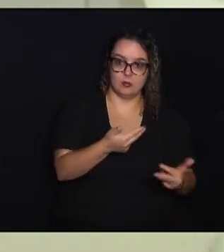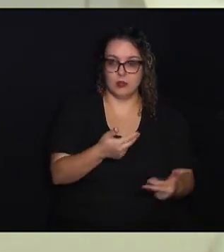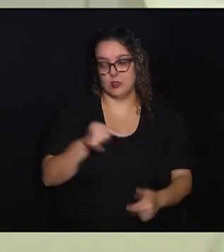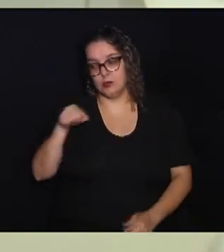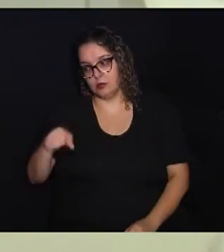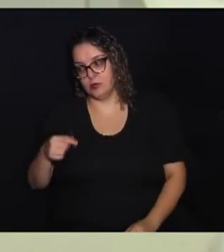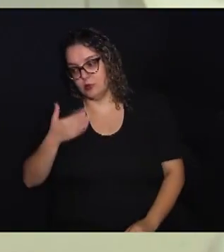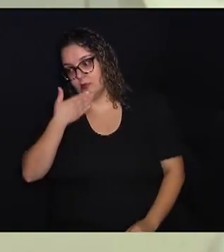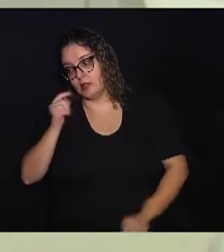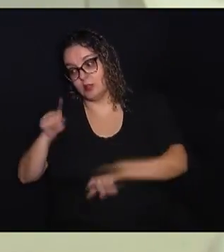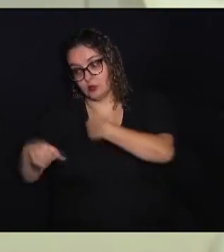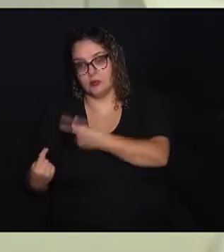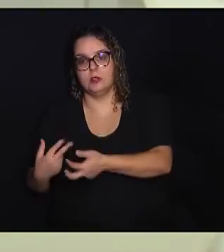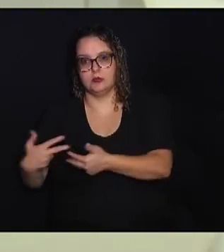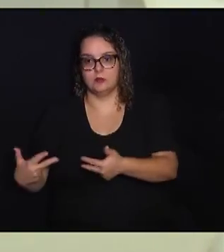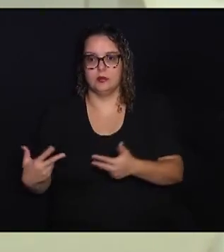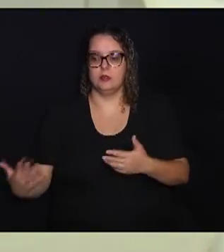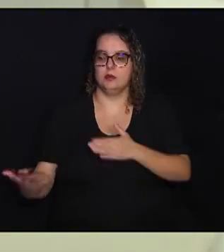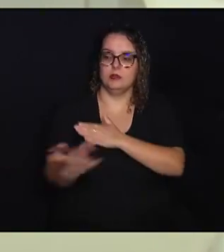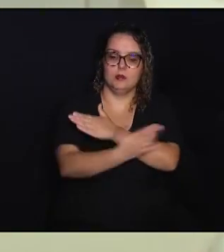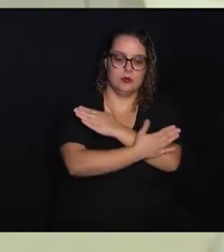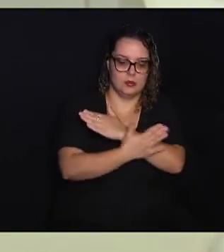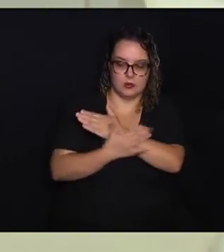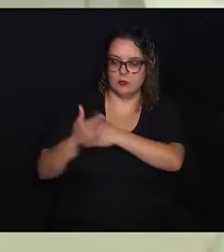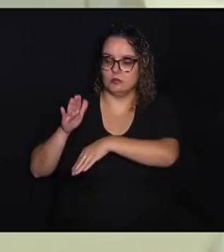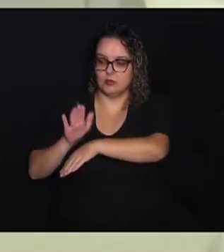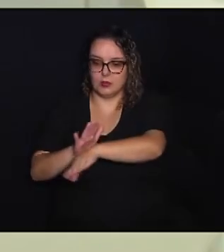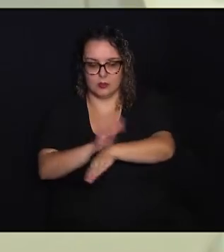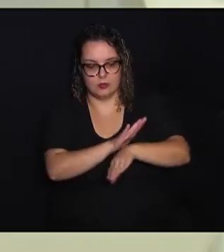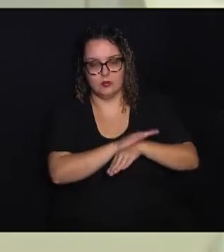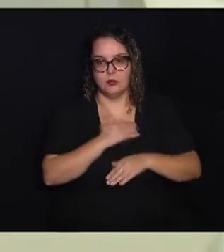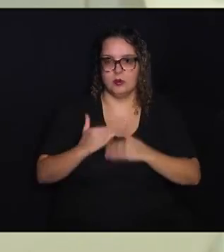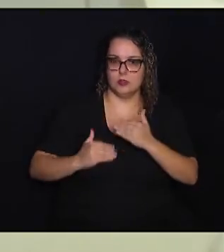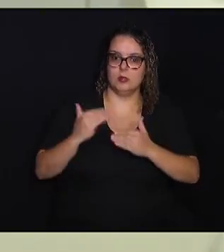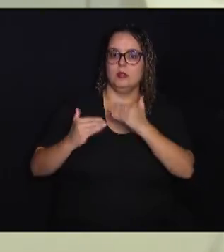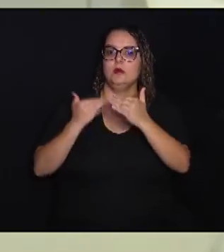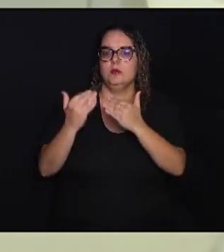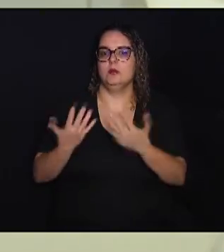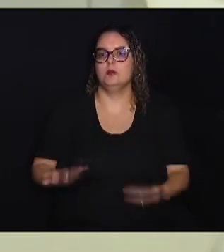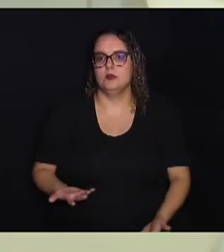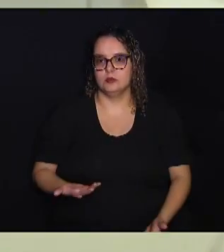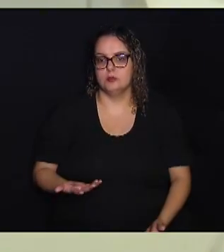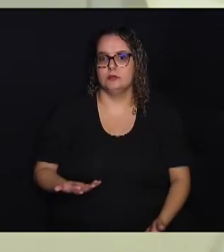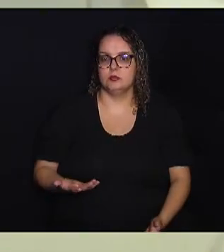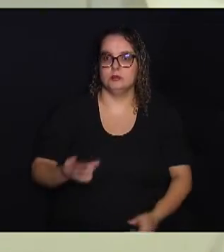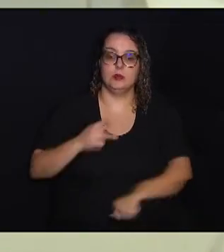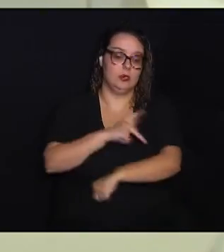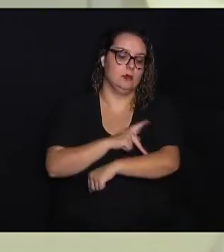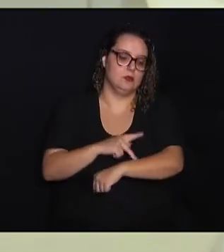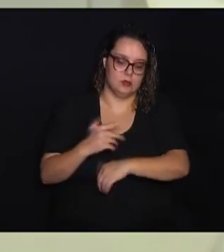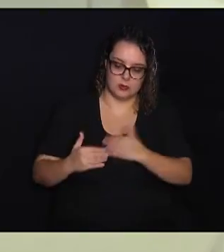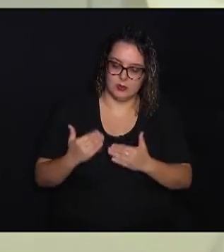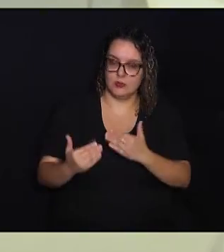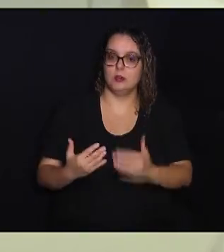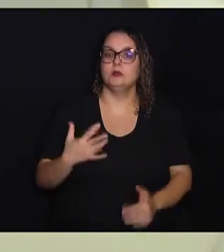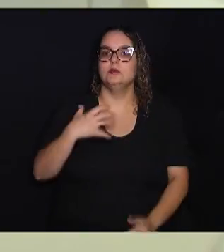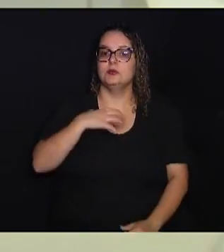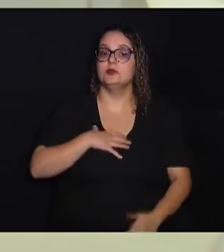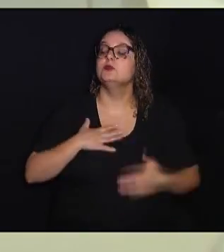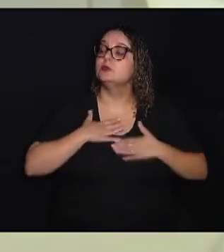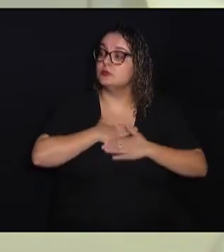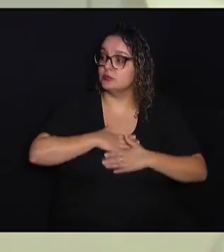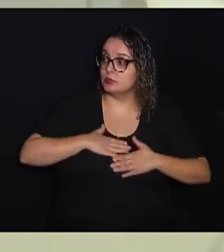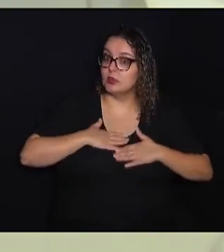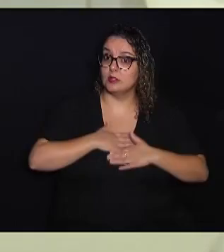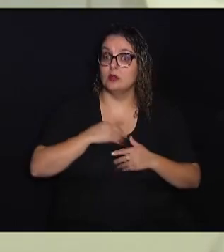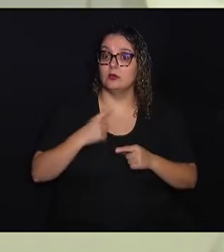outro em outra, nos ajudando, a construção dessa parte pedagógica fica de uma forma prazerosa,